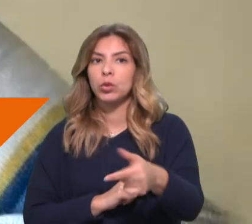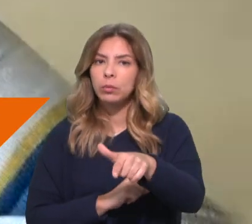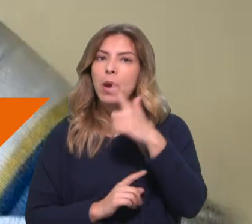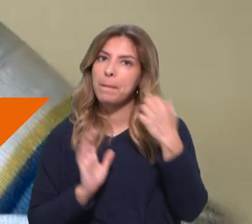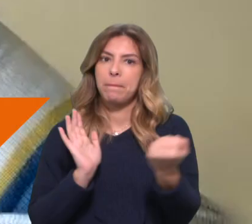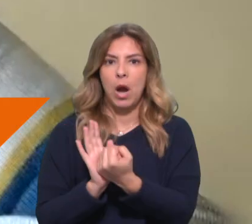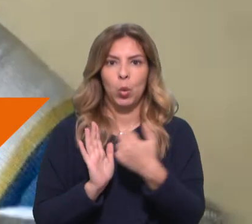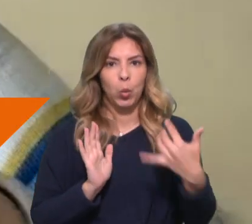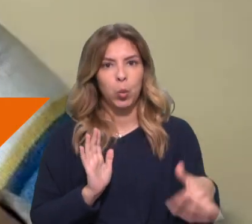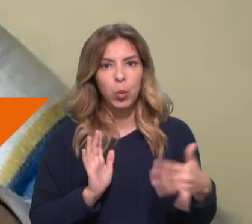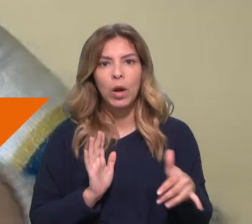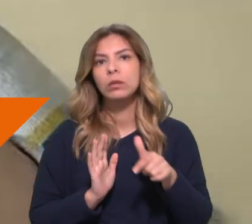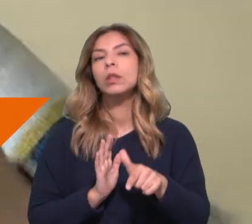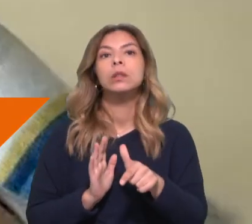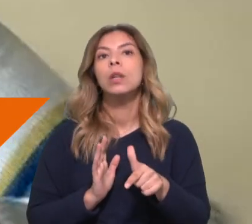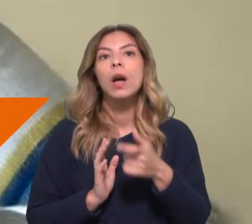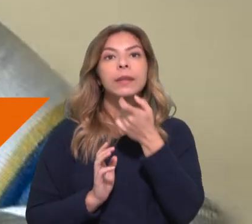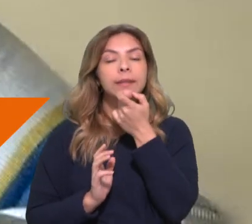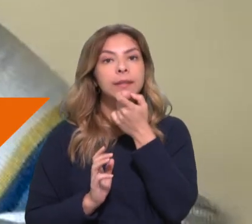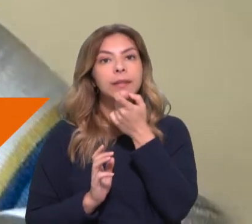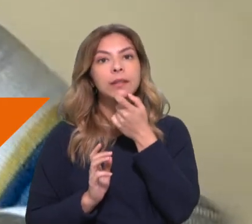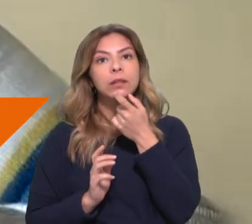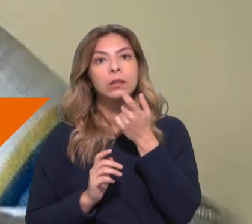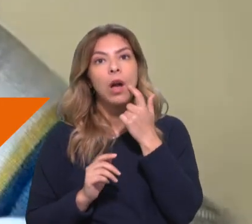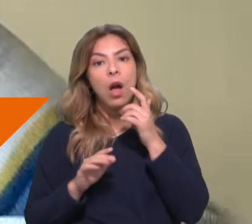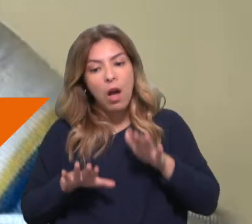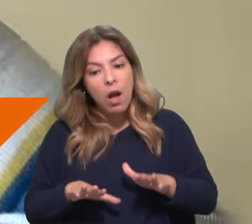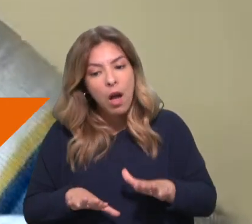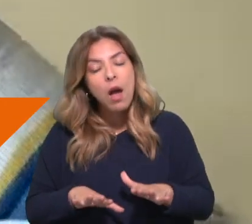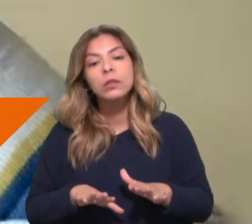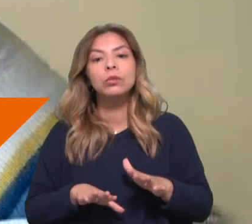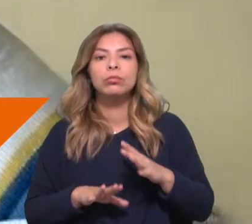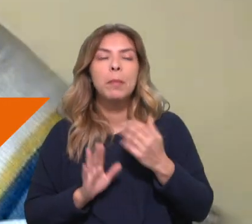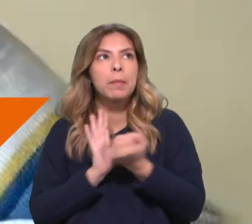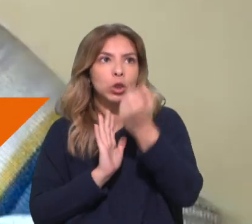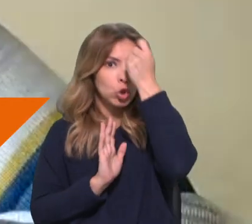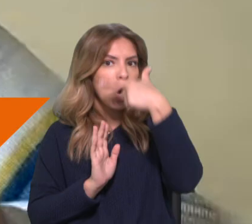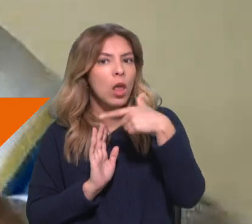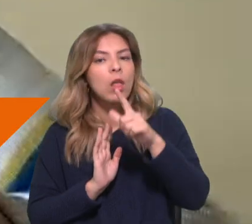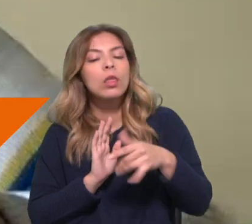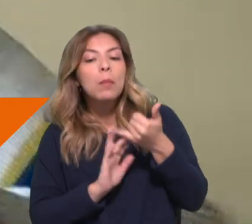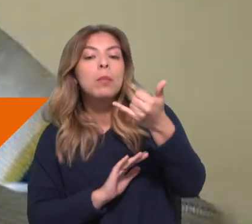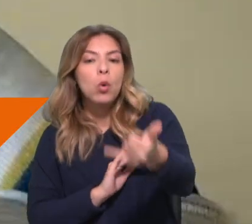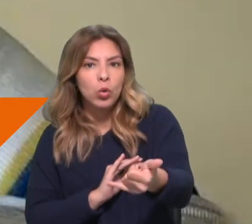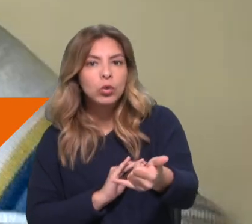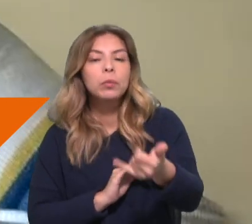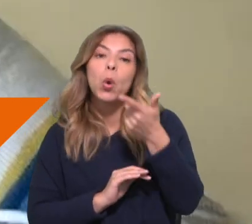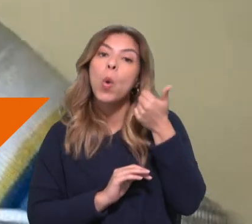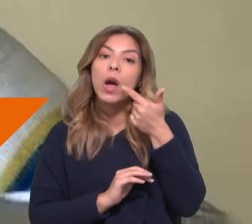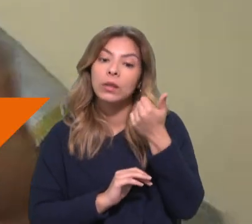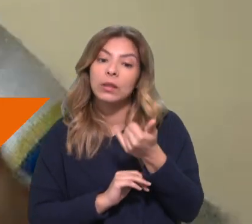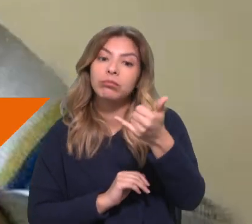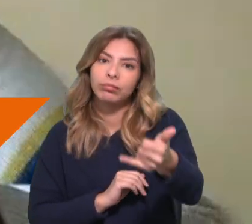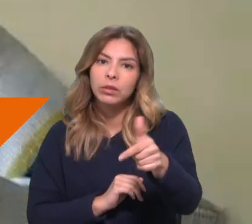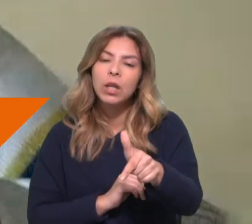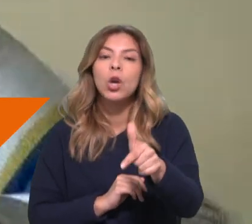marcante para quem vive e quem assiste àquela recriação histórica. E depois temos, ainda nessa quarta-feira, em que